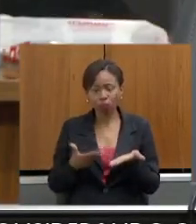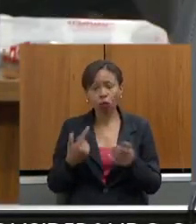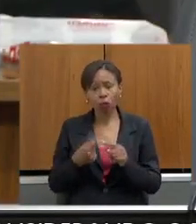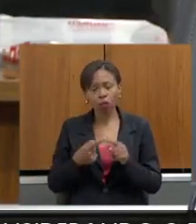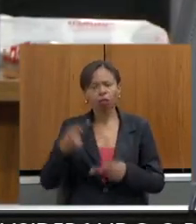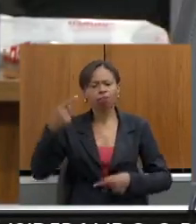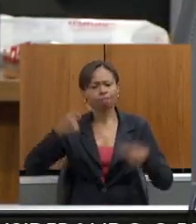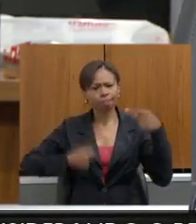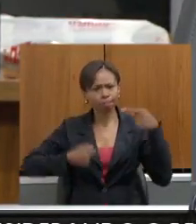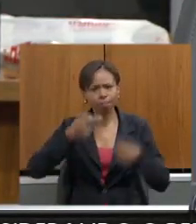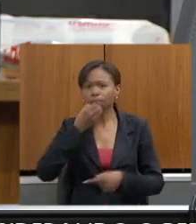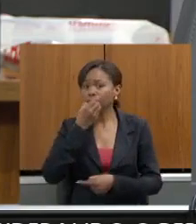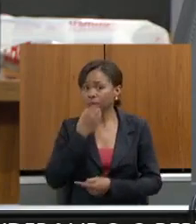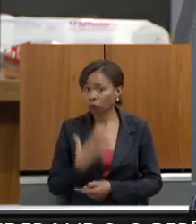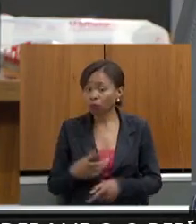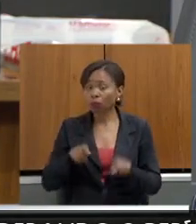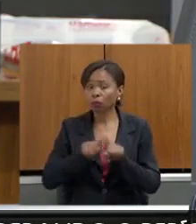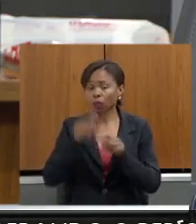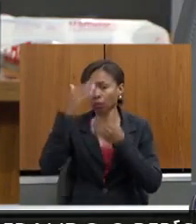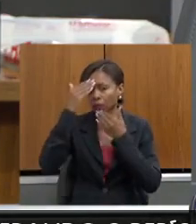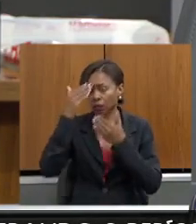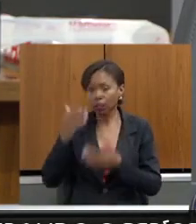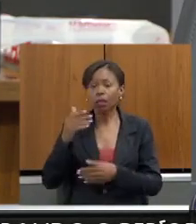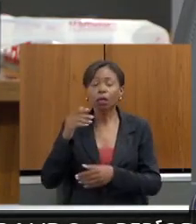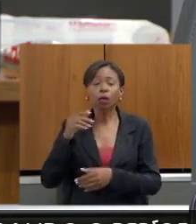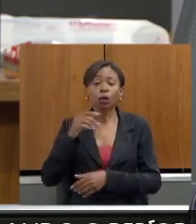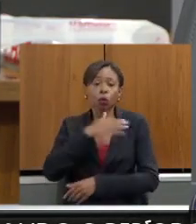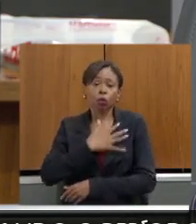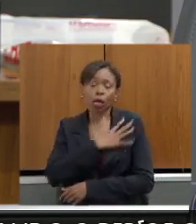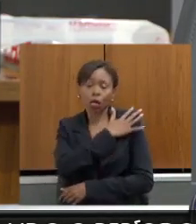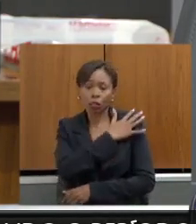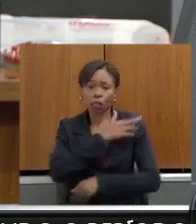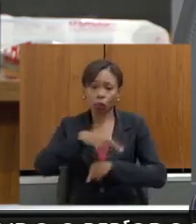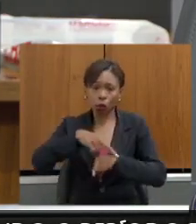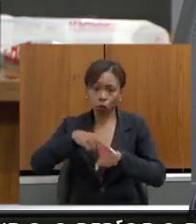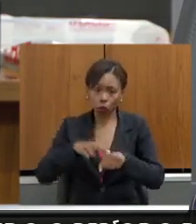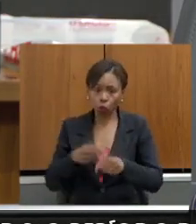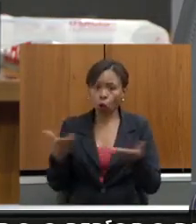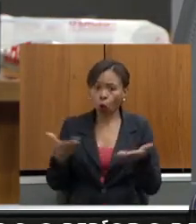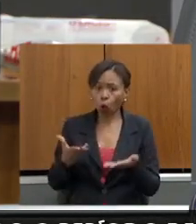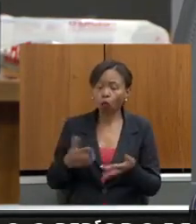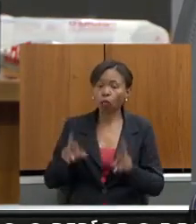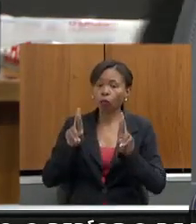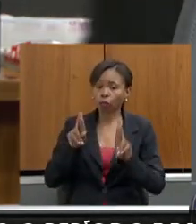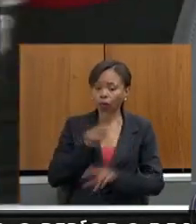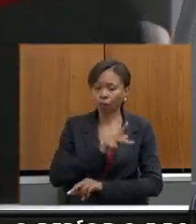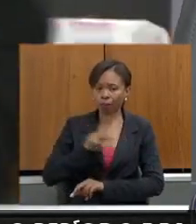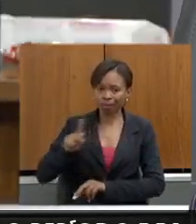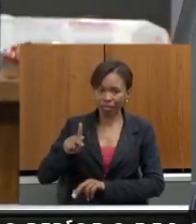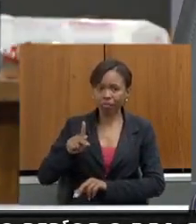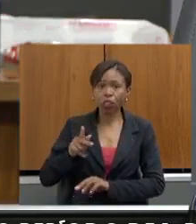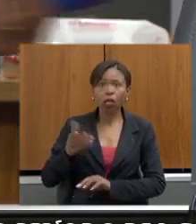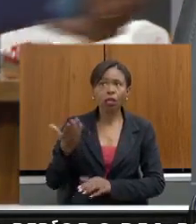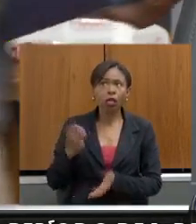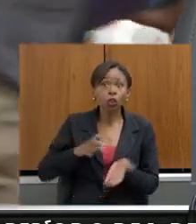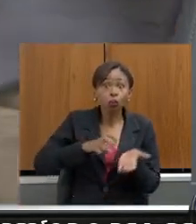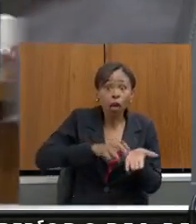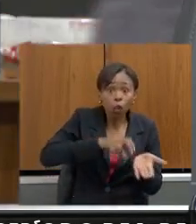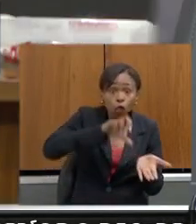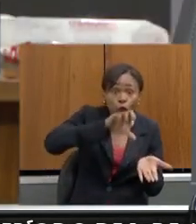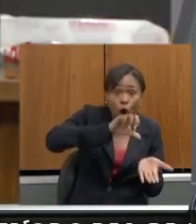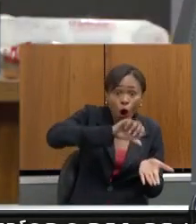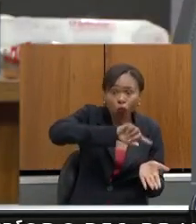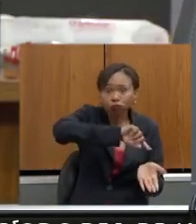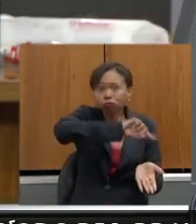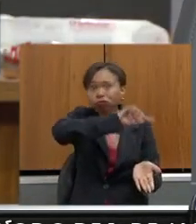debate muito produtivo agradecer aí também o sargento Rodrigues pela presidência desse dia nós estamos aqui desde às nove horas da manhã